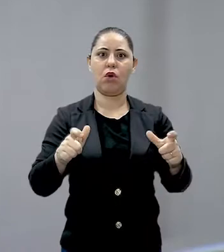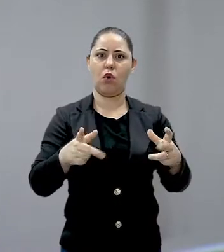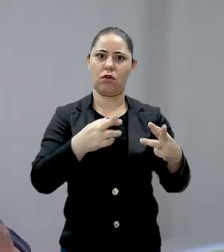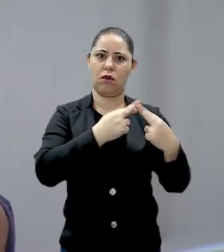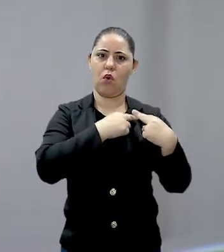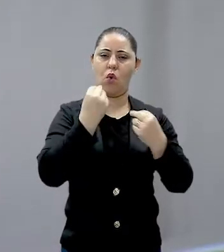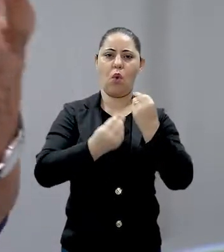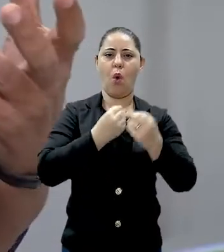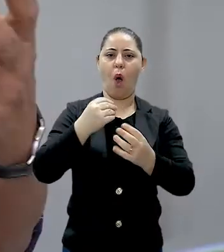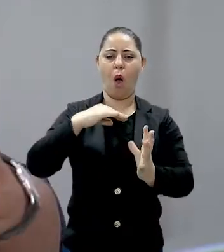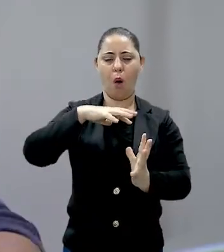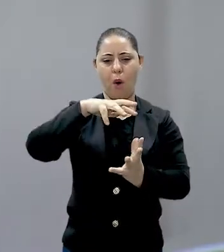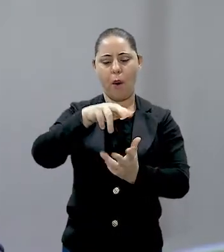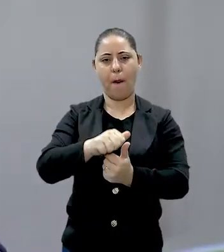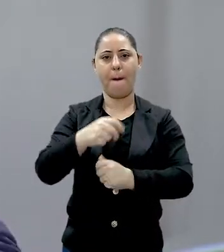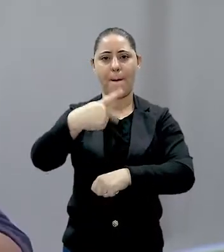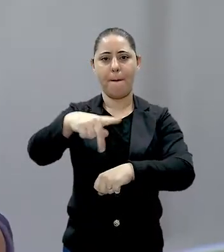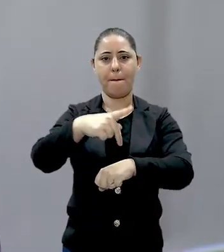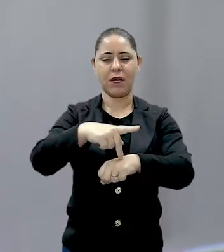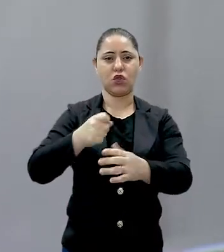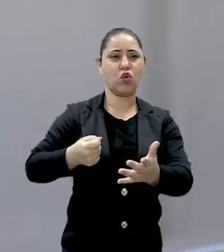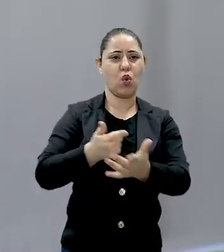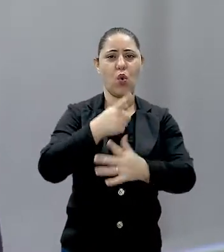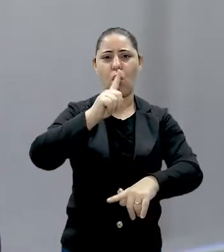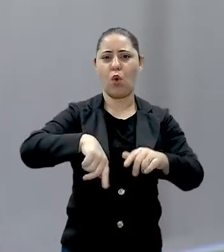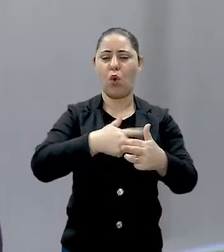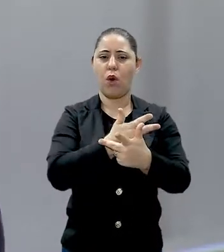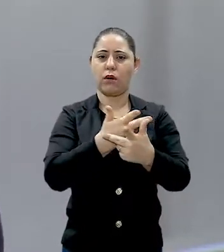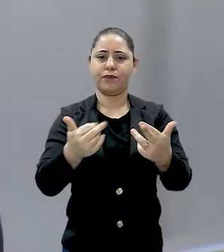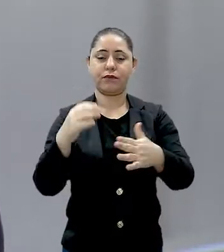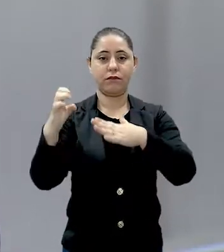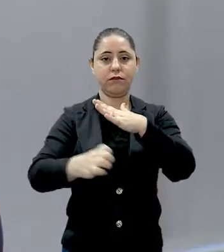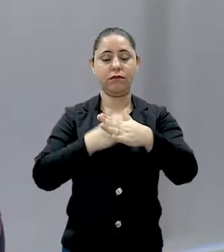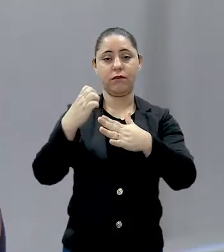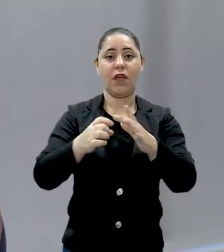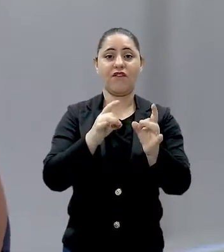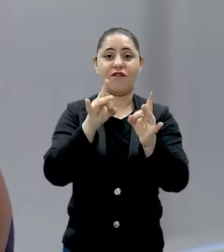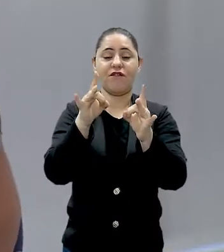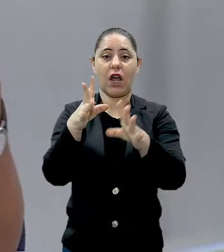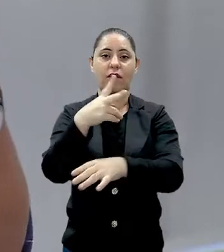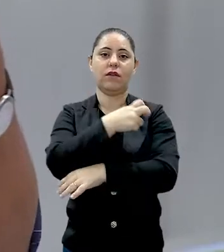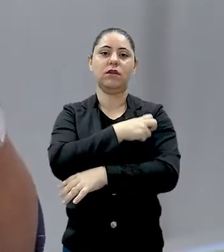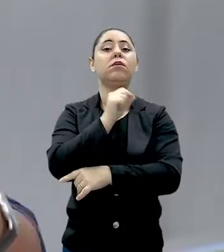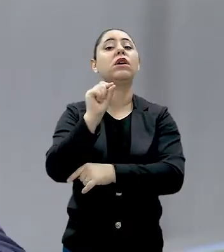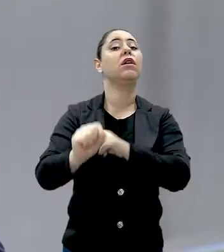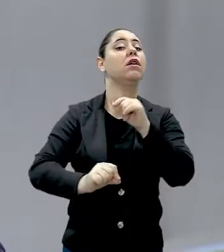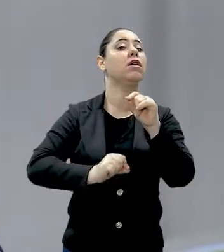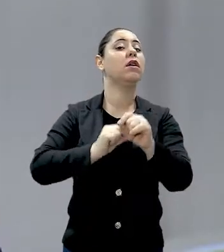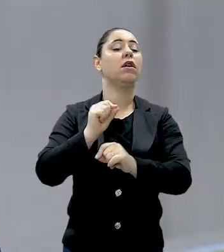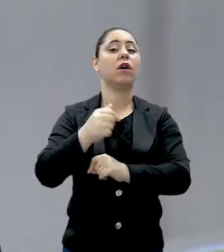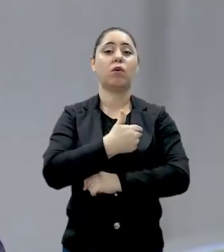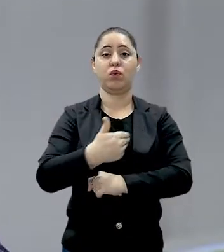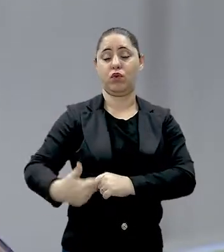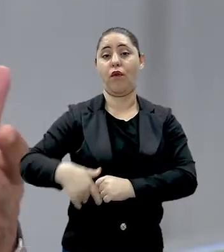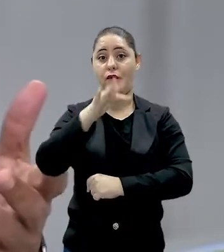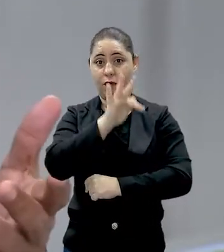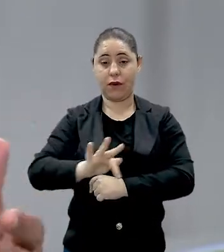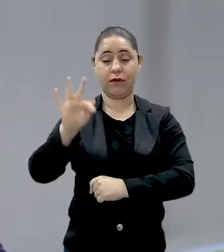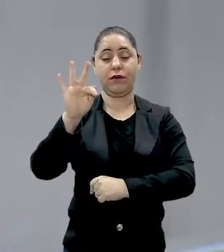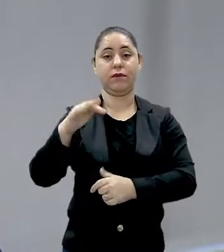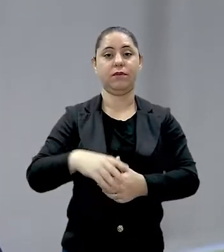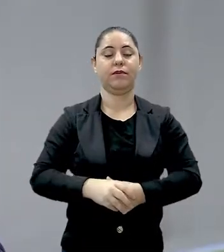indutor. Olha como funciona no mundo, os países compram, as empresas vendem vacina para quem? Vende para os